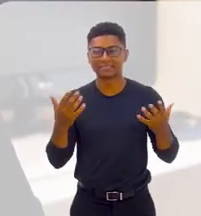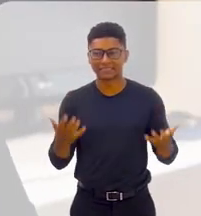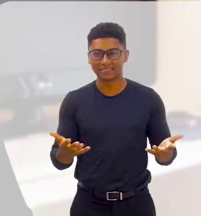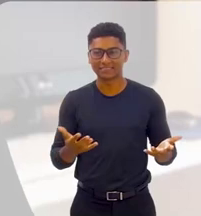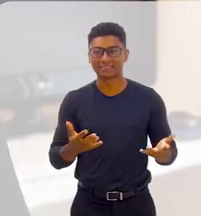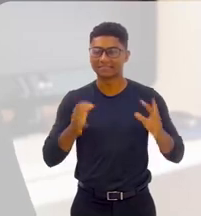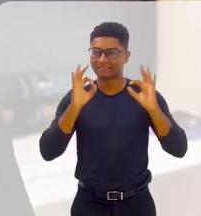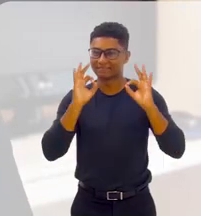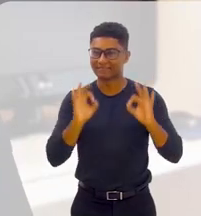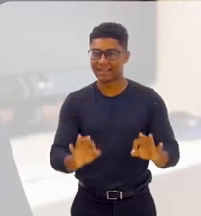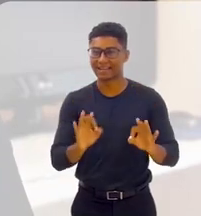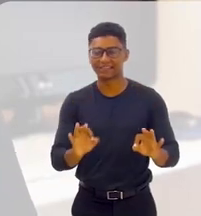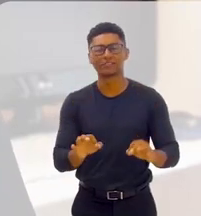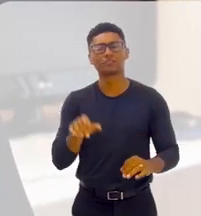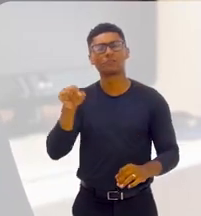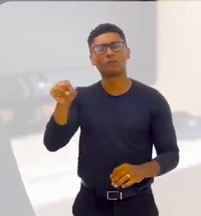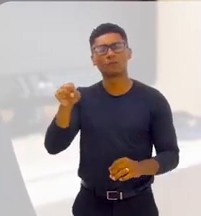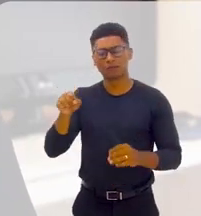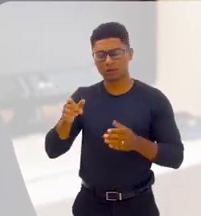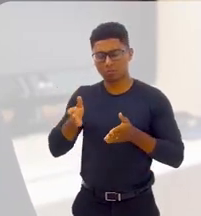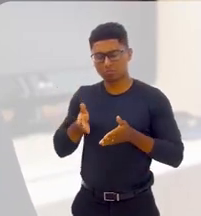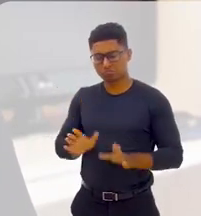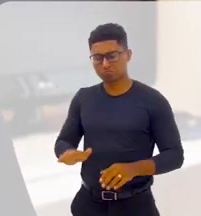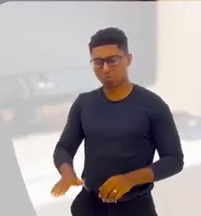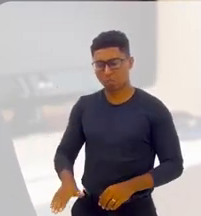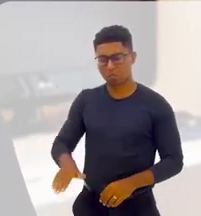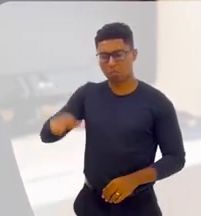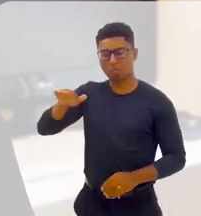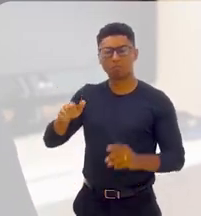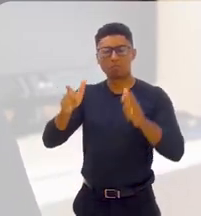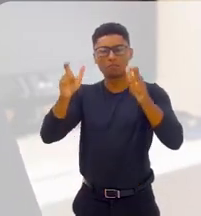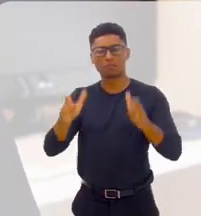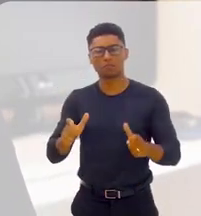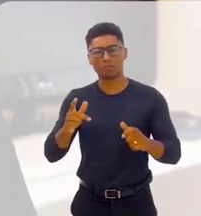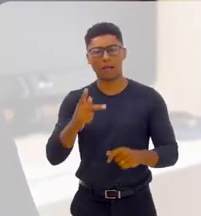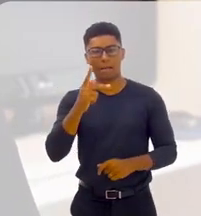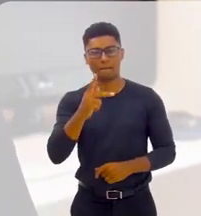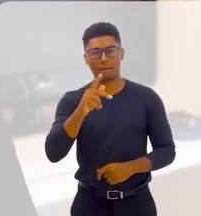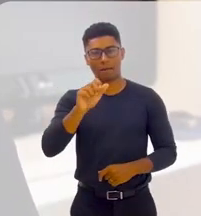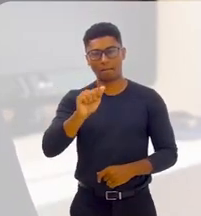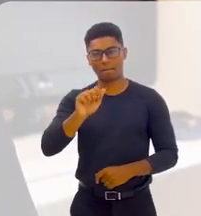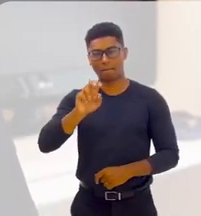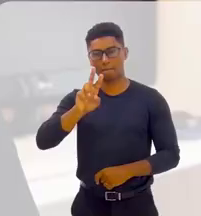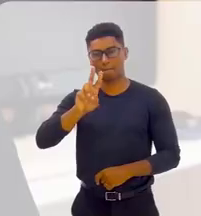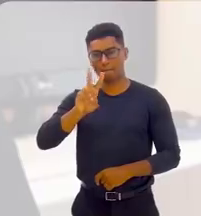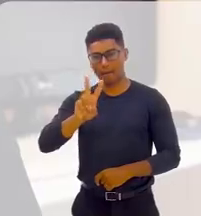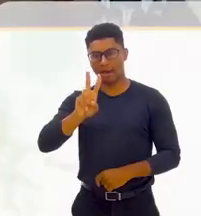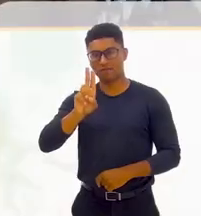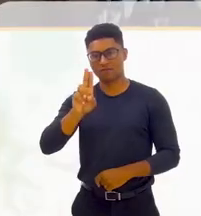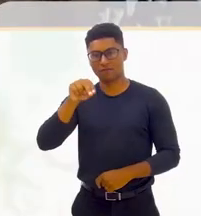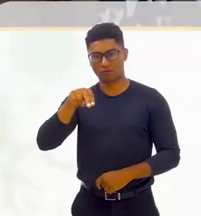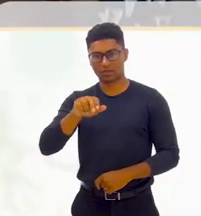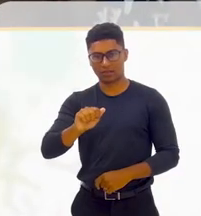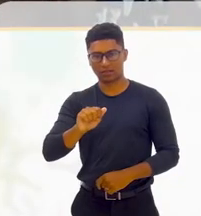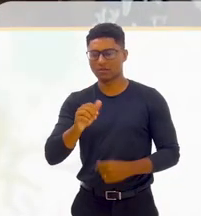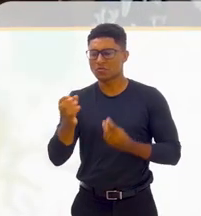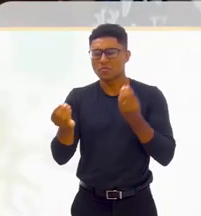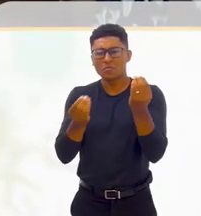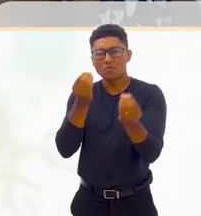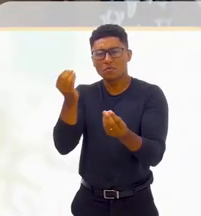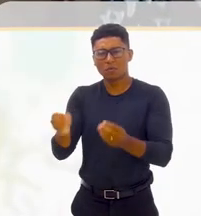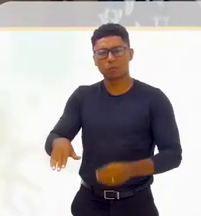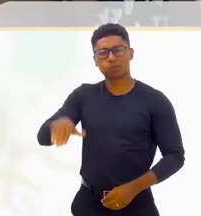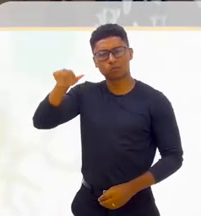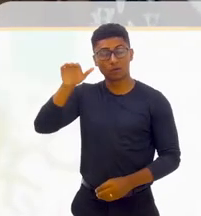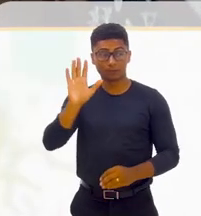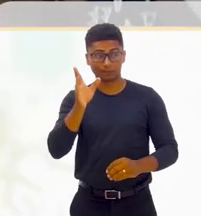absoluta disso. Ângela, você foi criada na Pavuna. Como é que foi a sua criação lá? Na verdade,